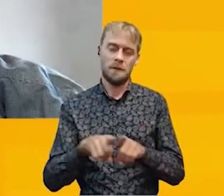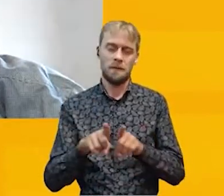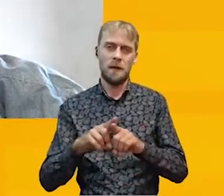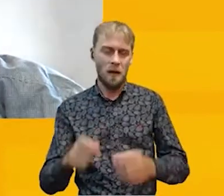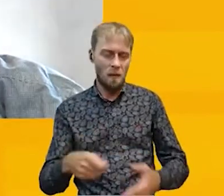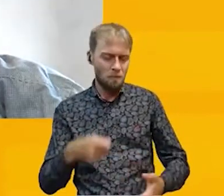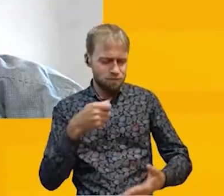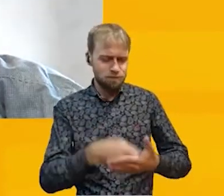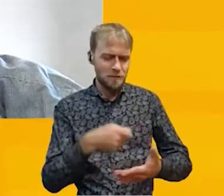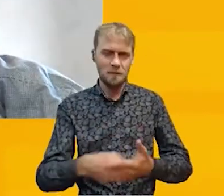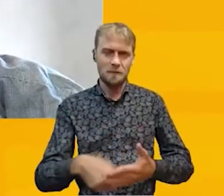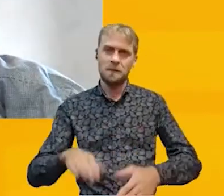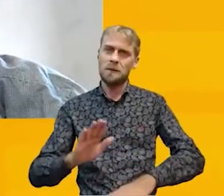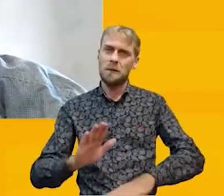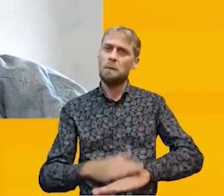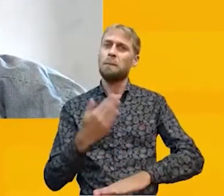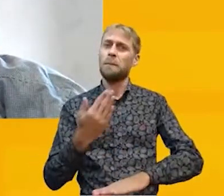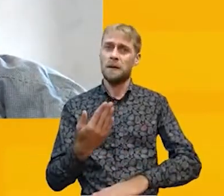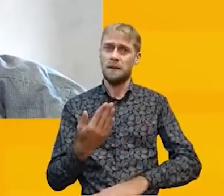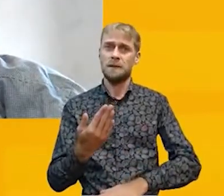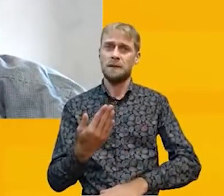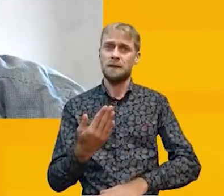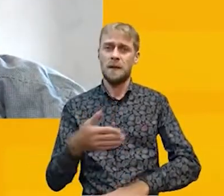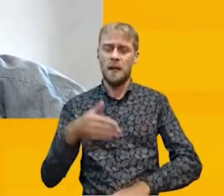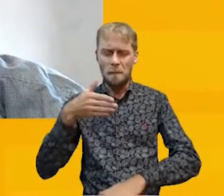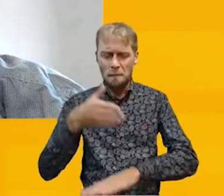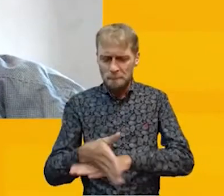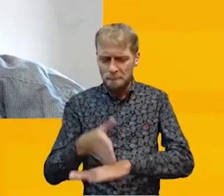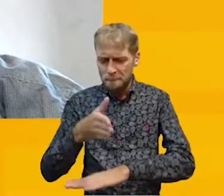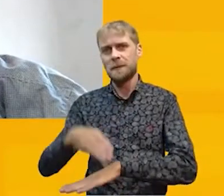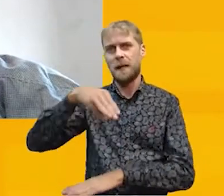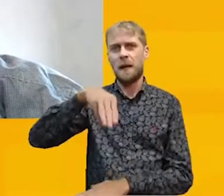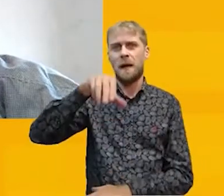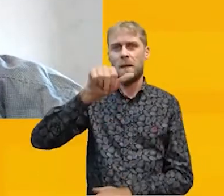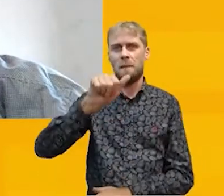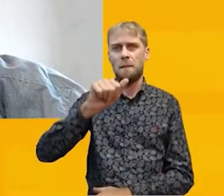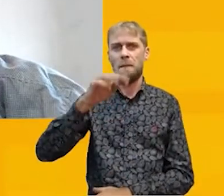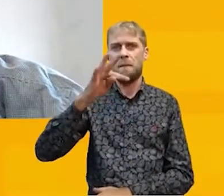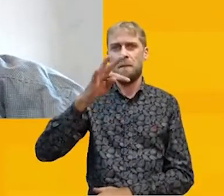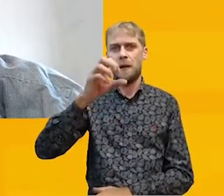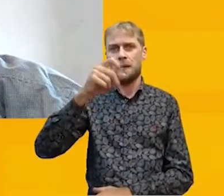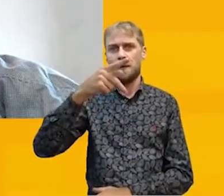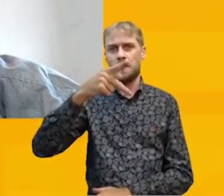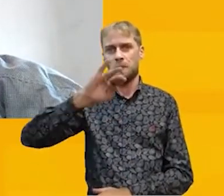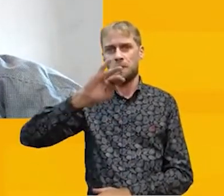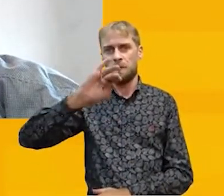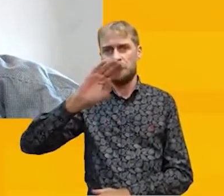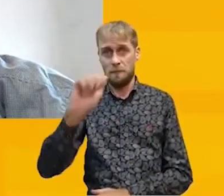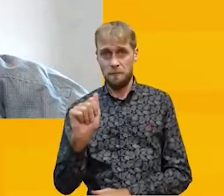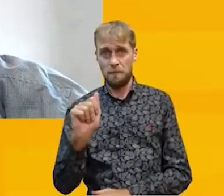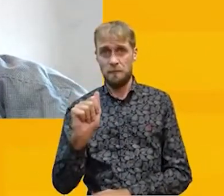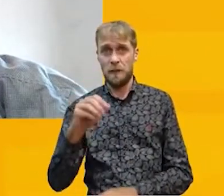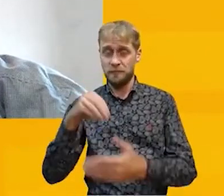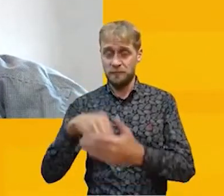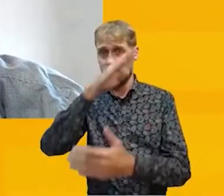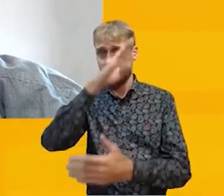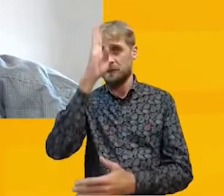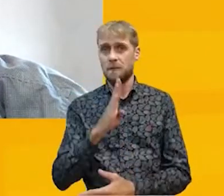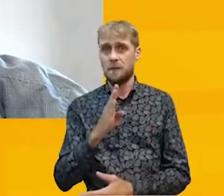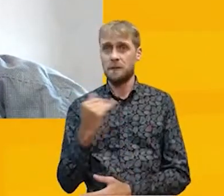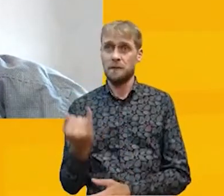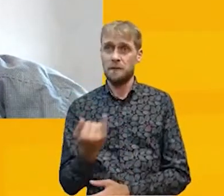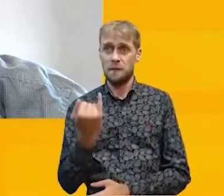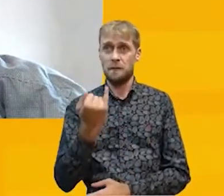mais a presença do Mato Piba, do território Mato Piba, dentro do Brasil e das ações que o Mato Piba e a importância do